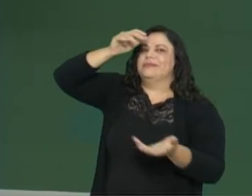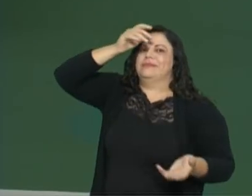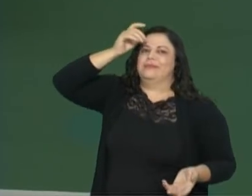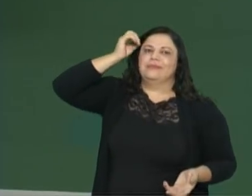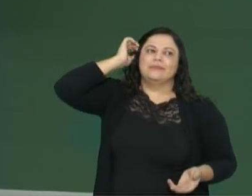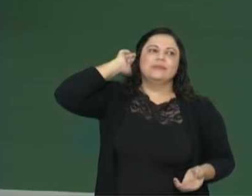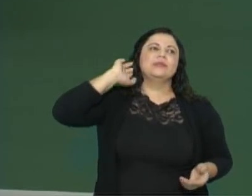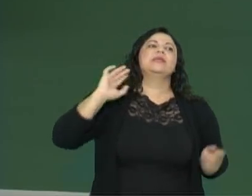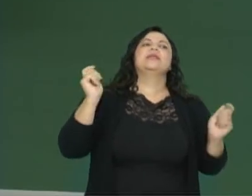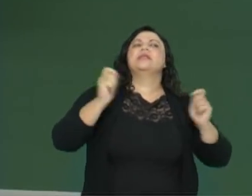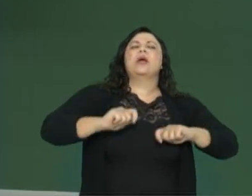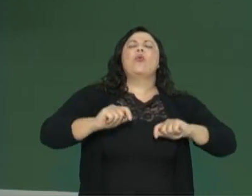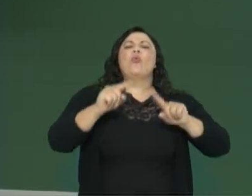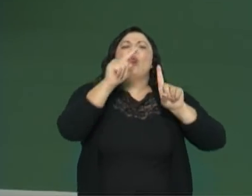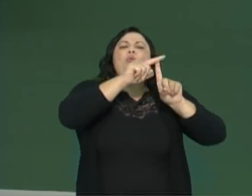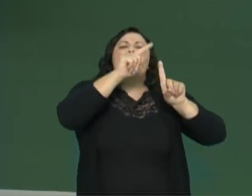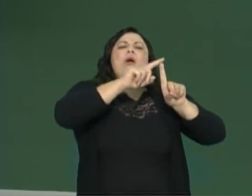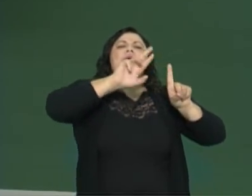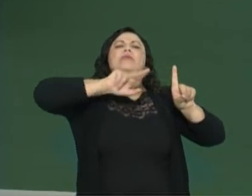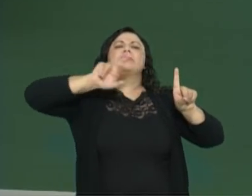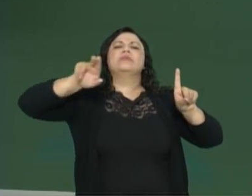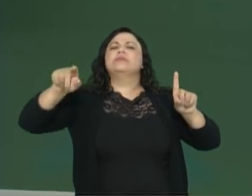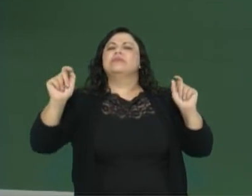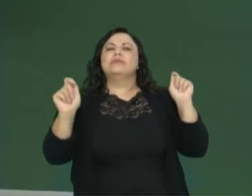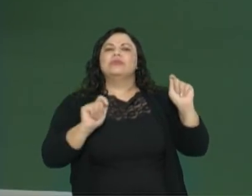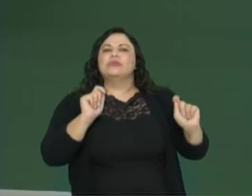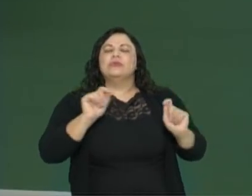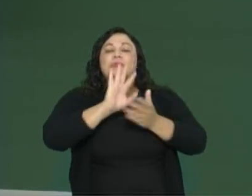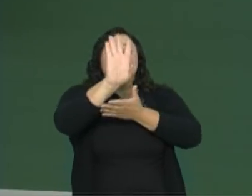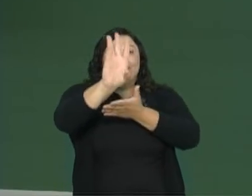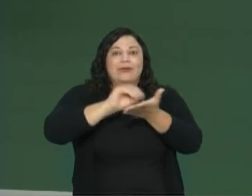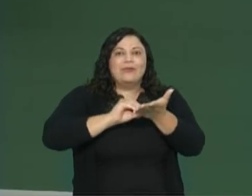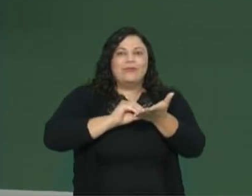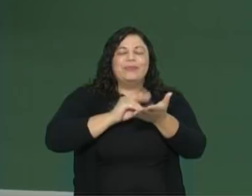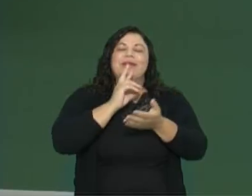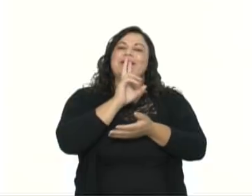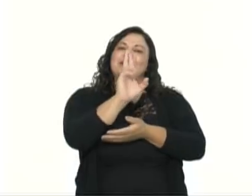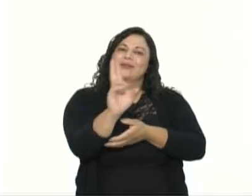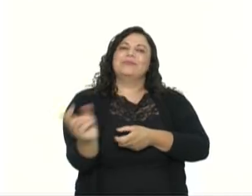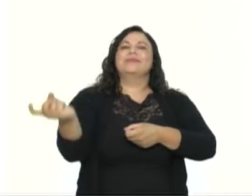produzidos são de qual tipo? Você vai anotar, responder e eu já venho.